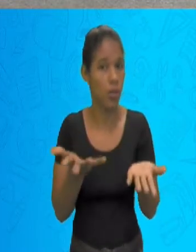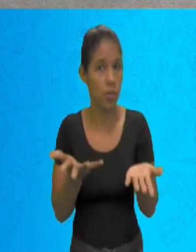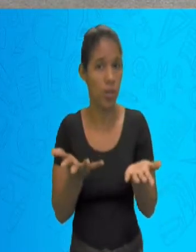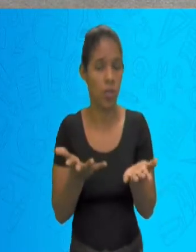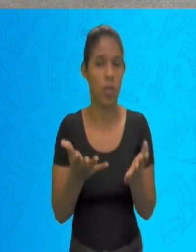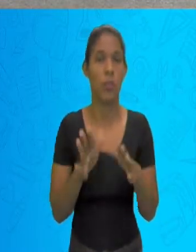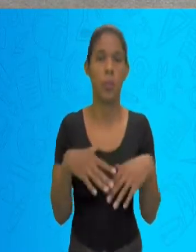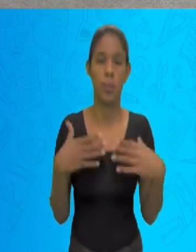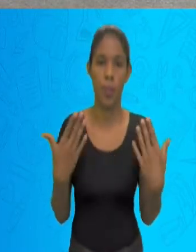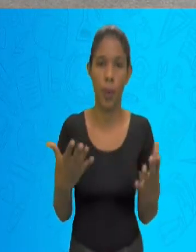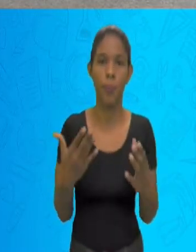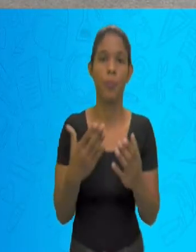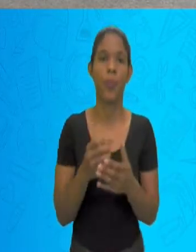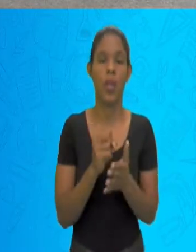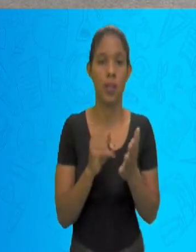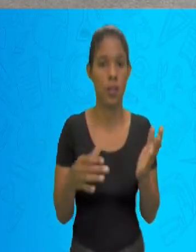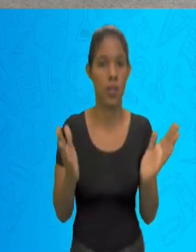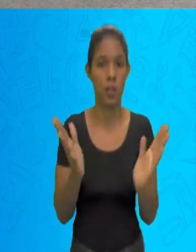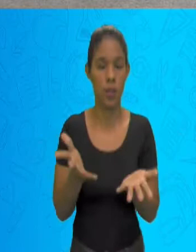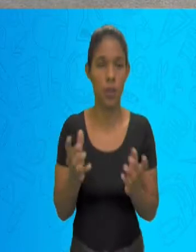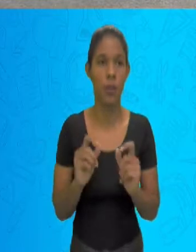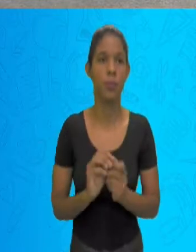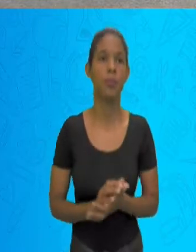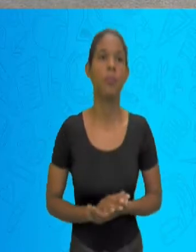de hoje.